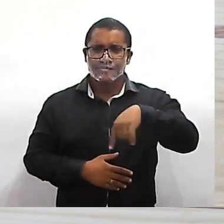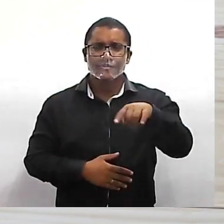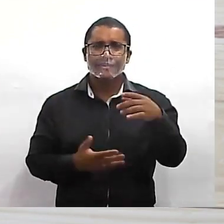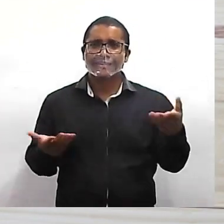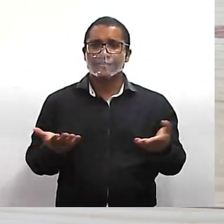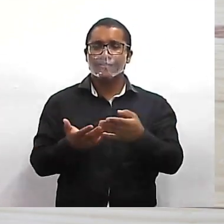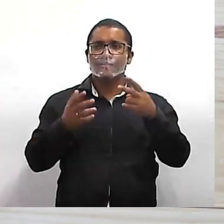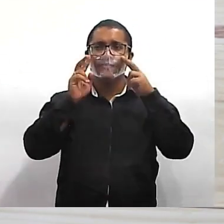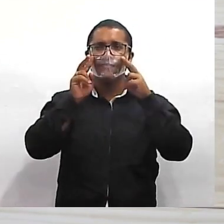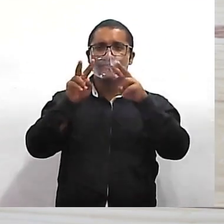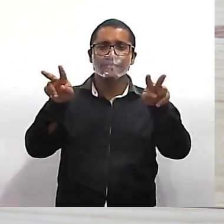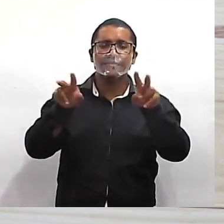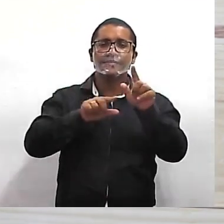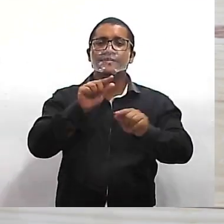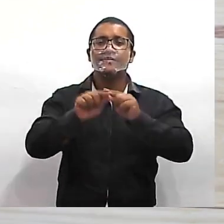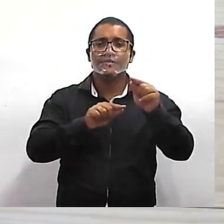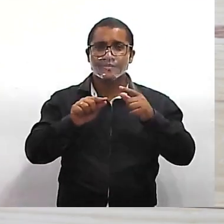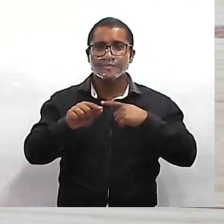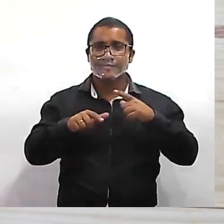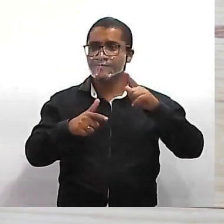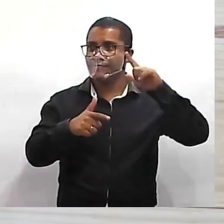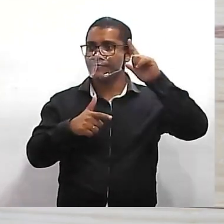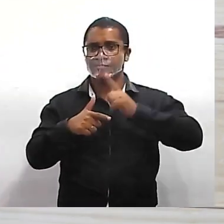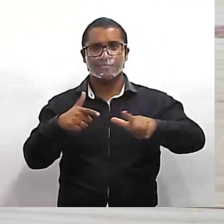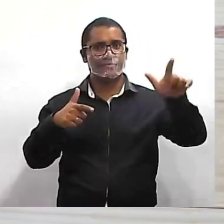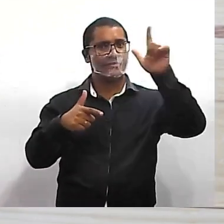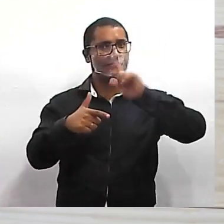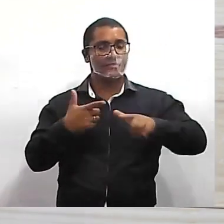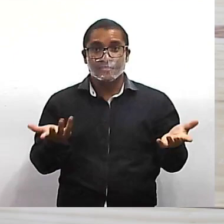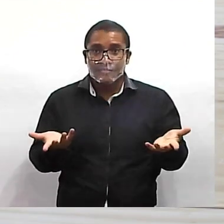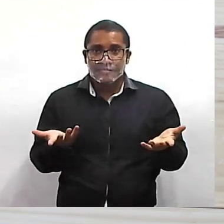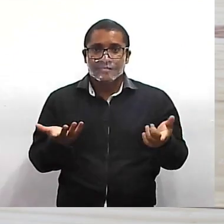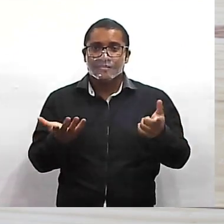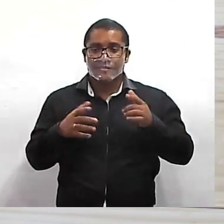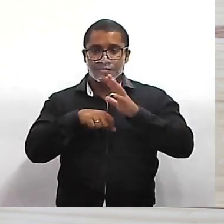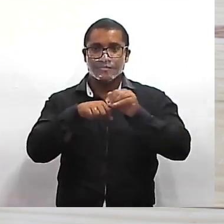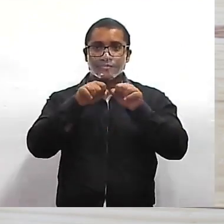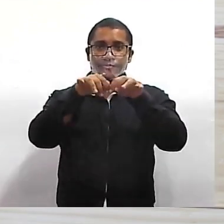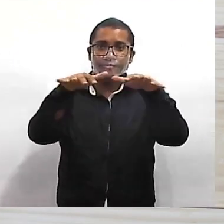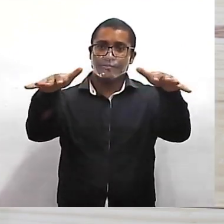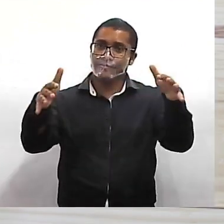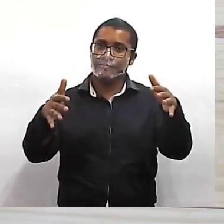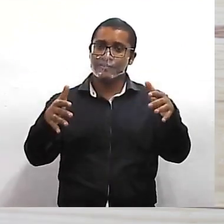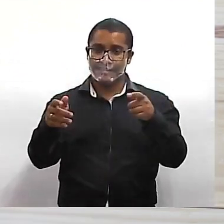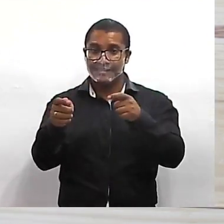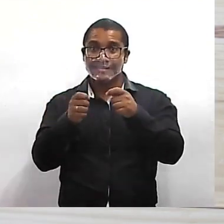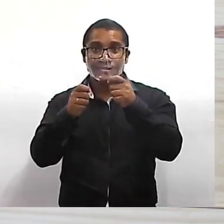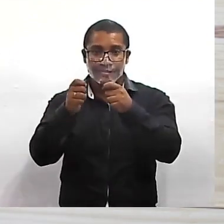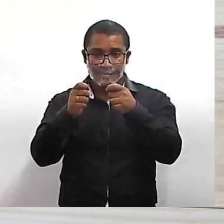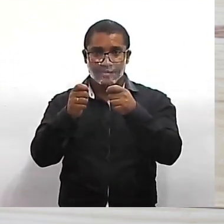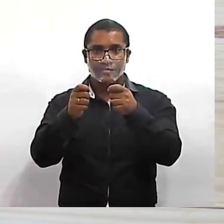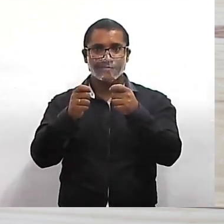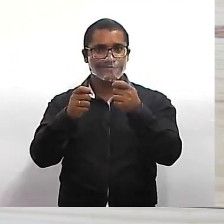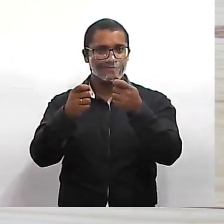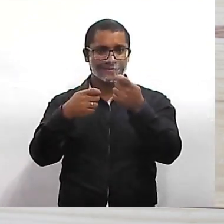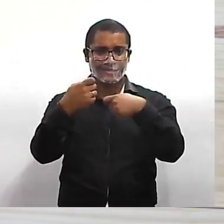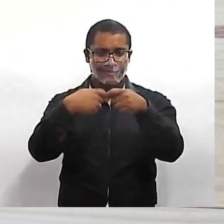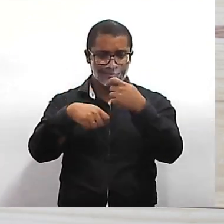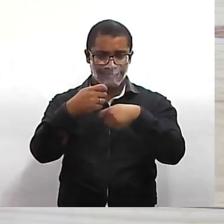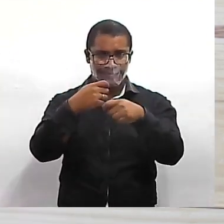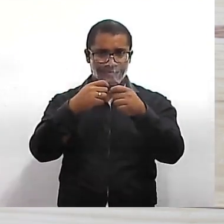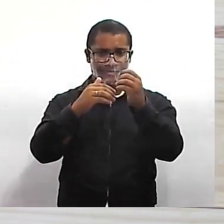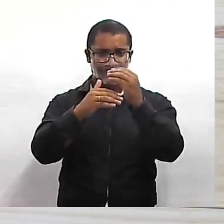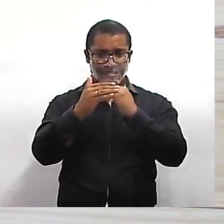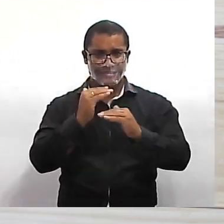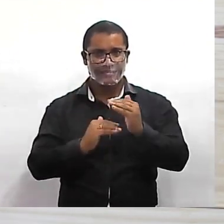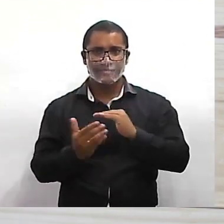passando, minha gente? Cenário de caos, né, André? É uma pandemia, a economia está em vertigem, a nossa saúde